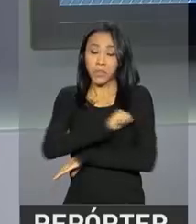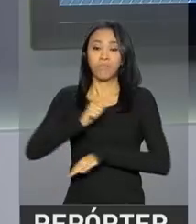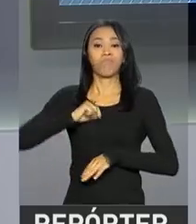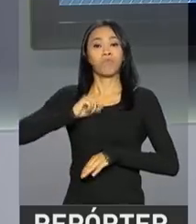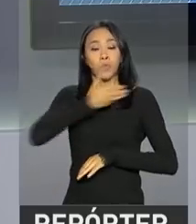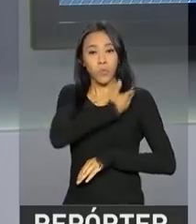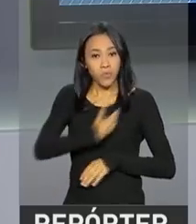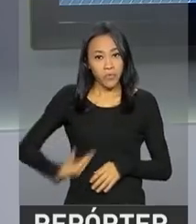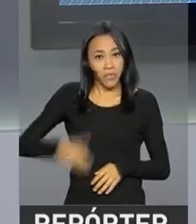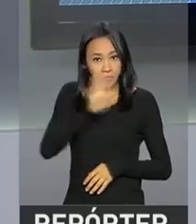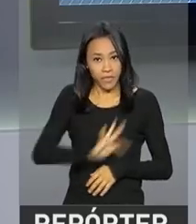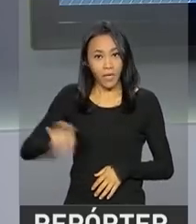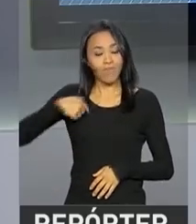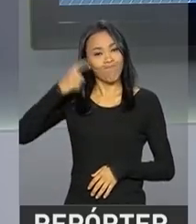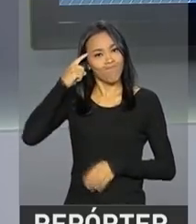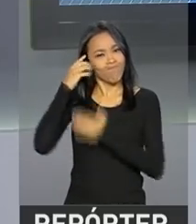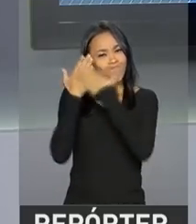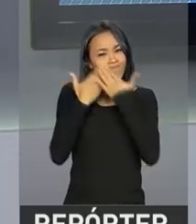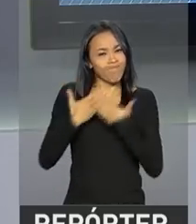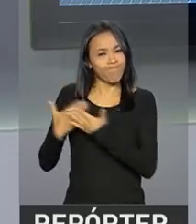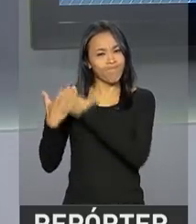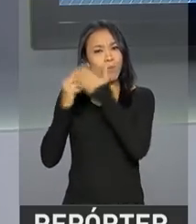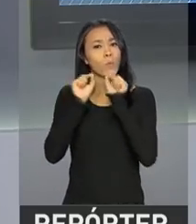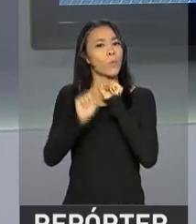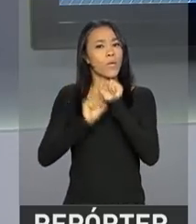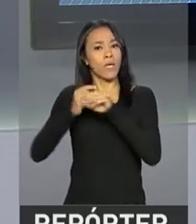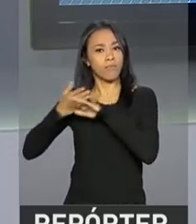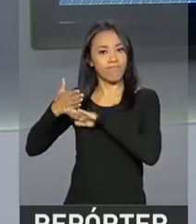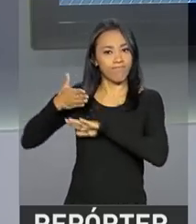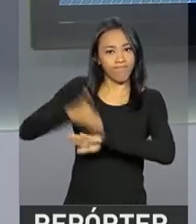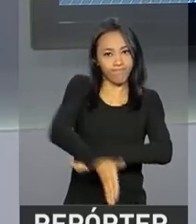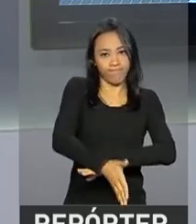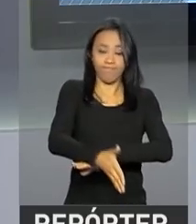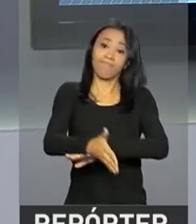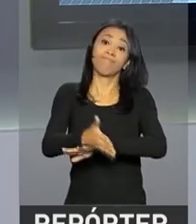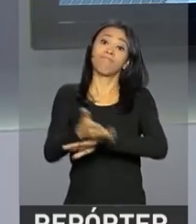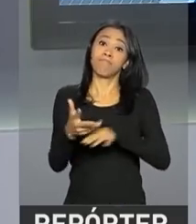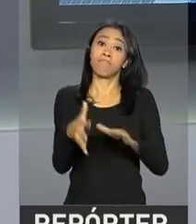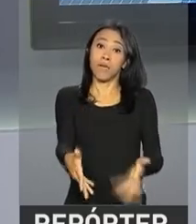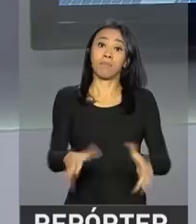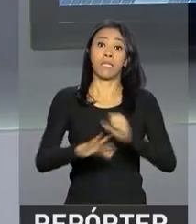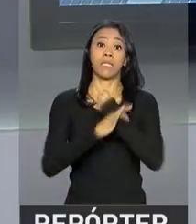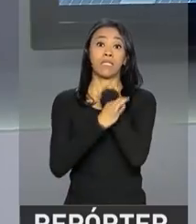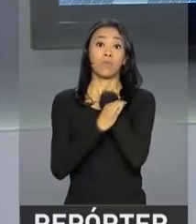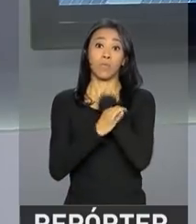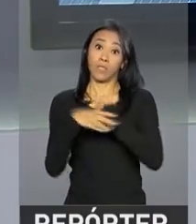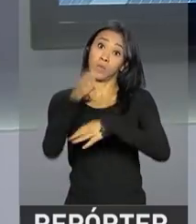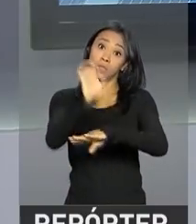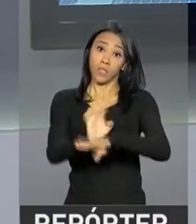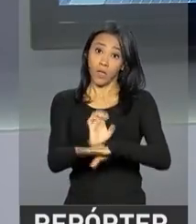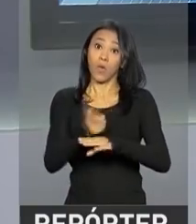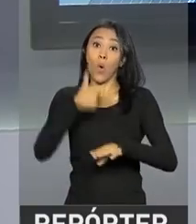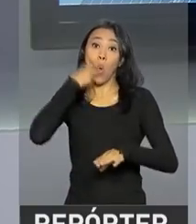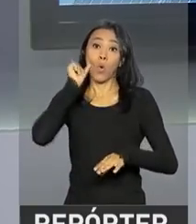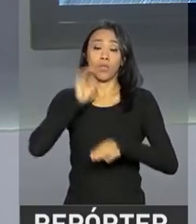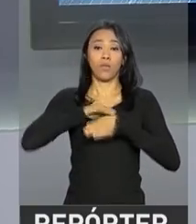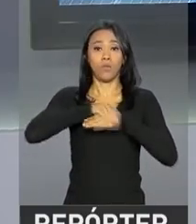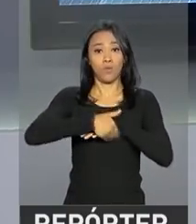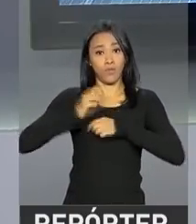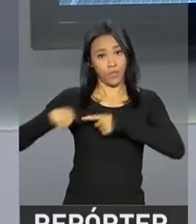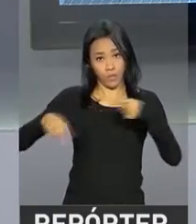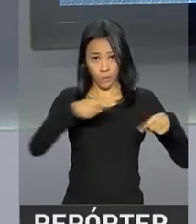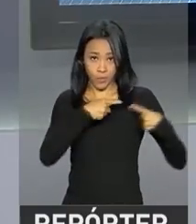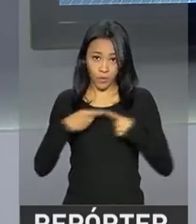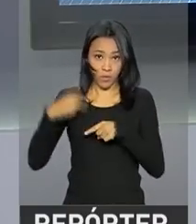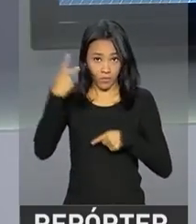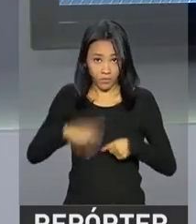a estudar a possibilidade de decretar intervenção na segurança pública do estado. O assunto foi discutido ontem à noite no Palácio